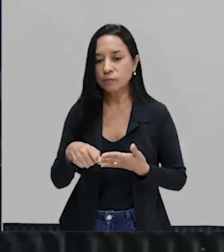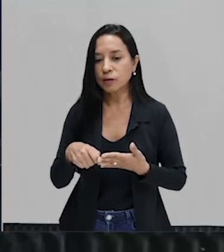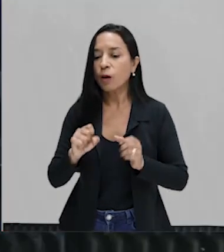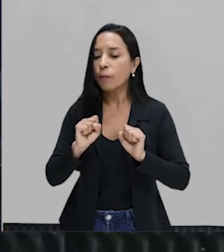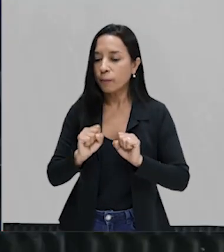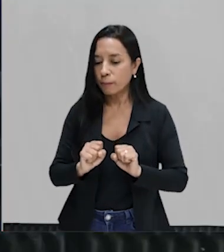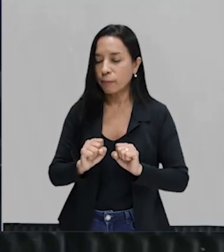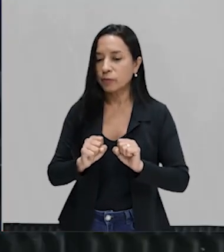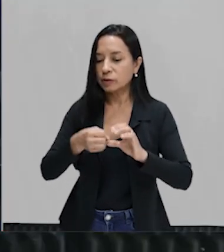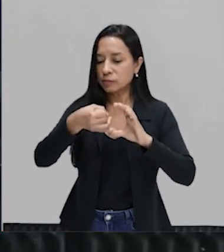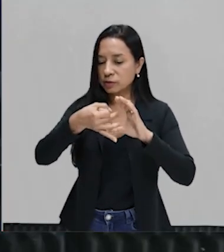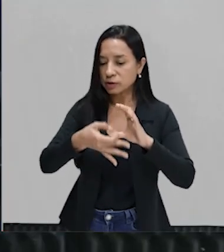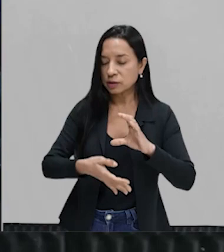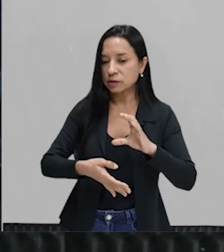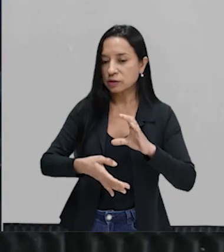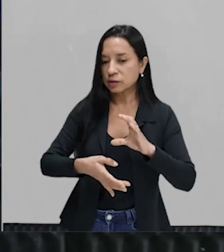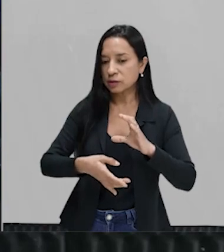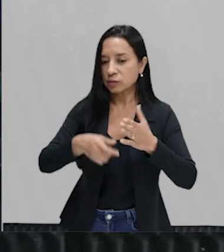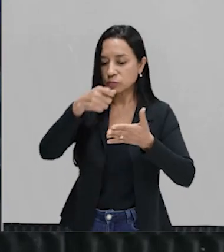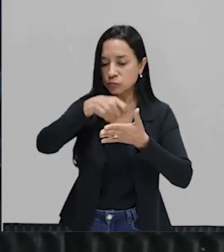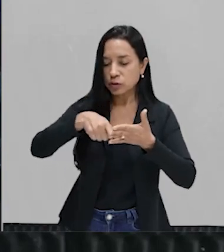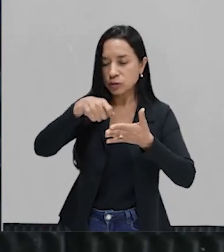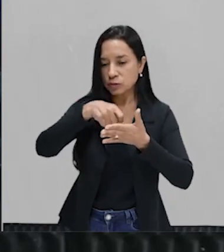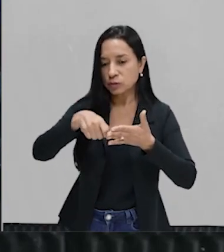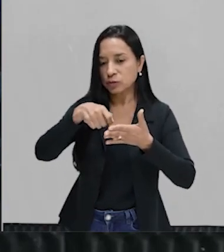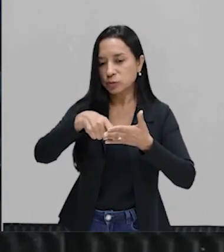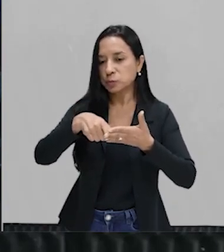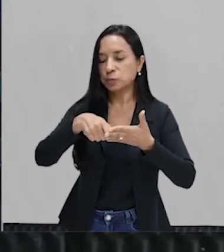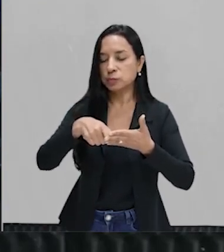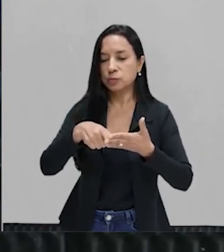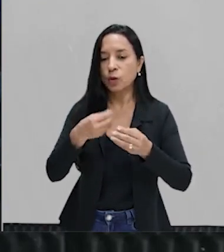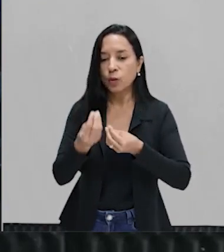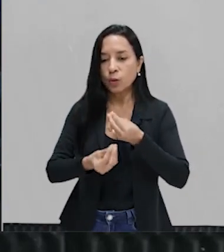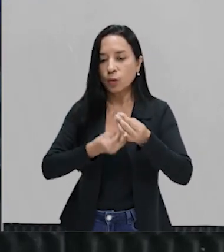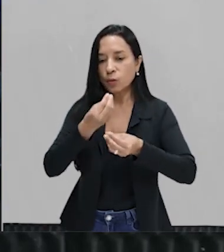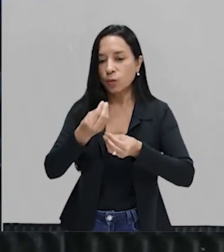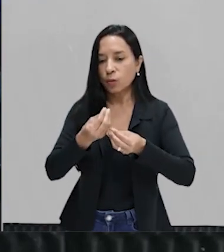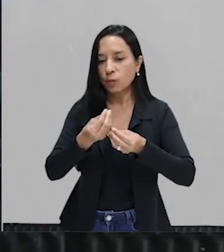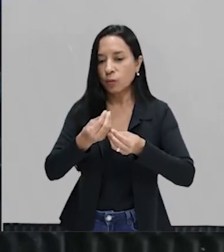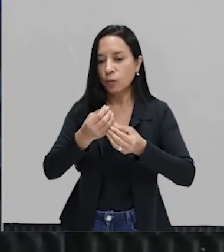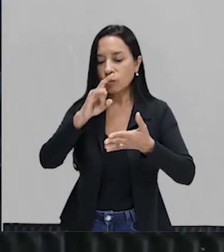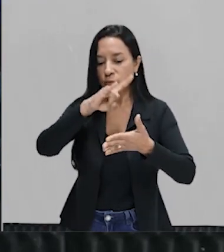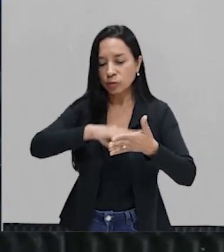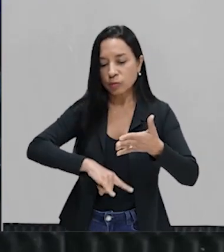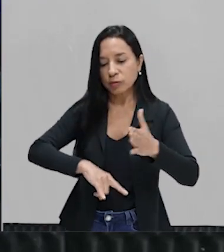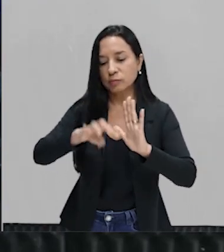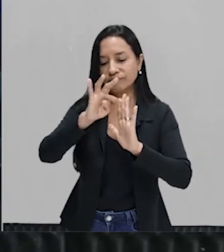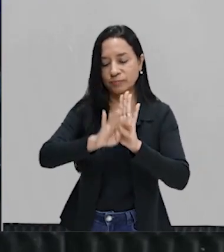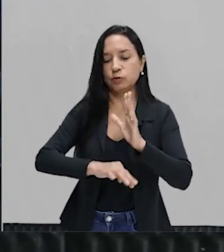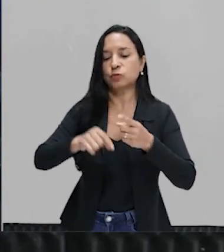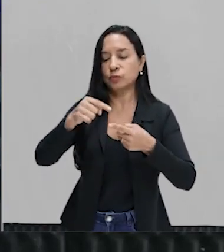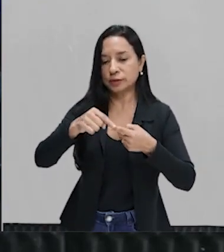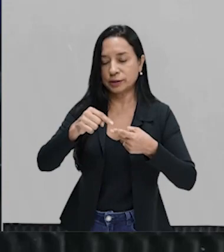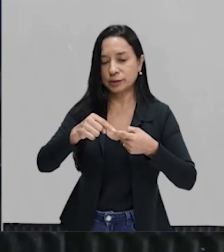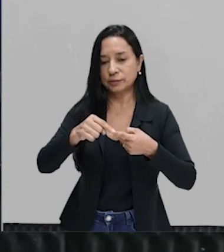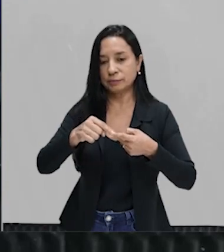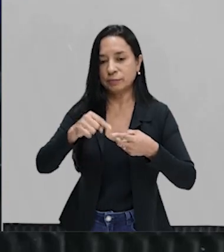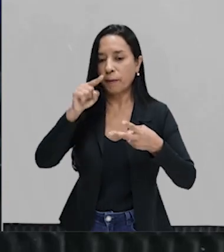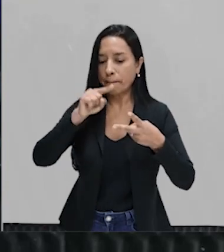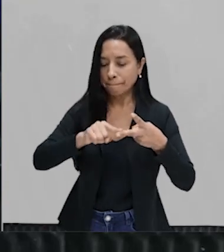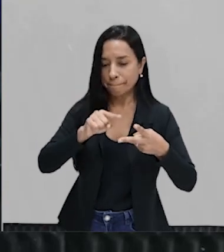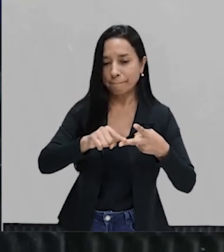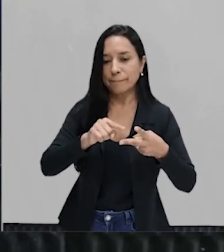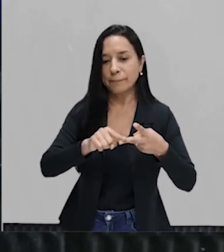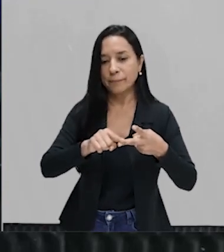Podemos caracterizar os registros escritos como fontes textuais. Quando se fala de documentos materiais,